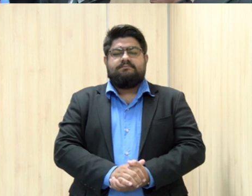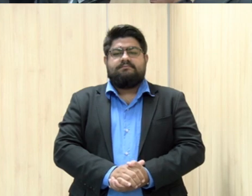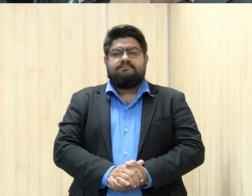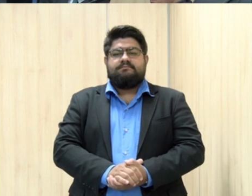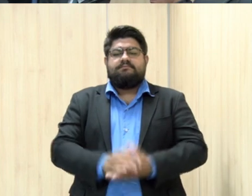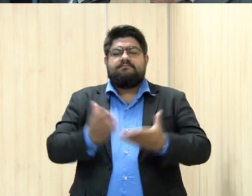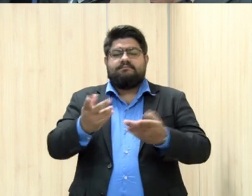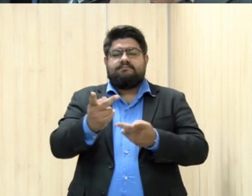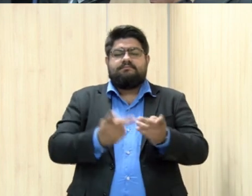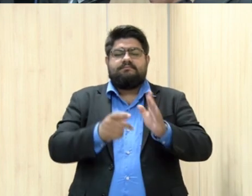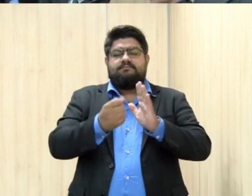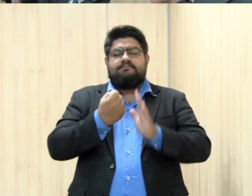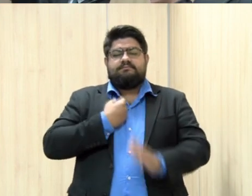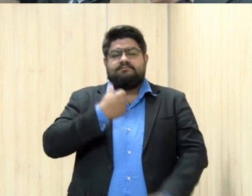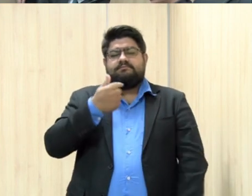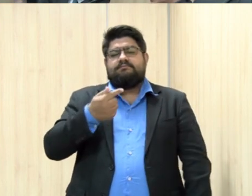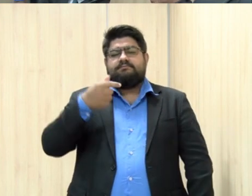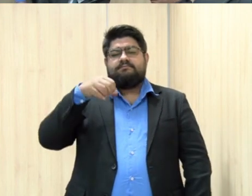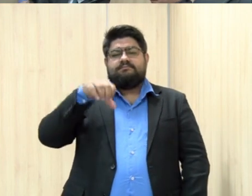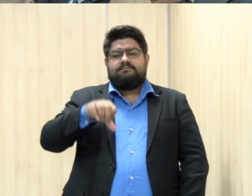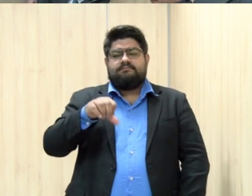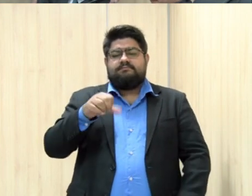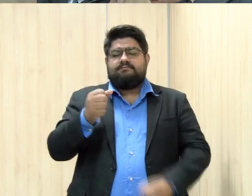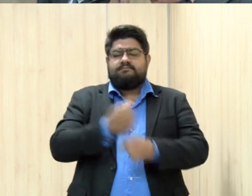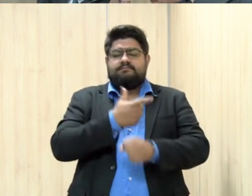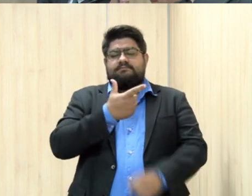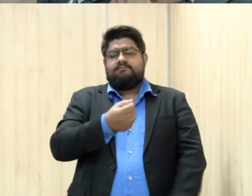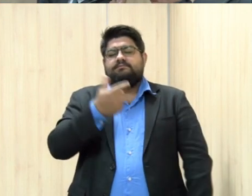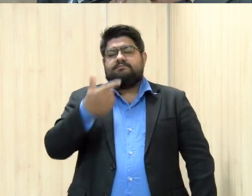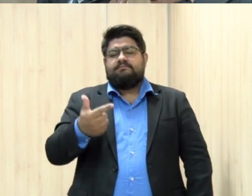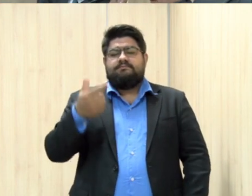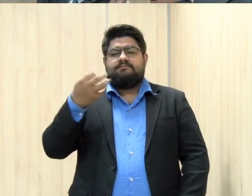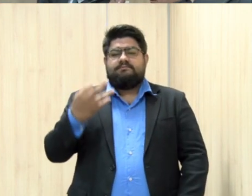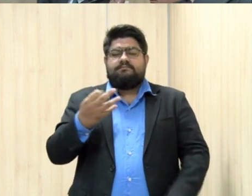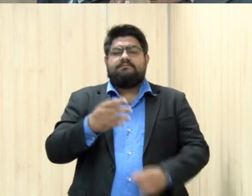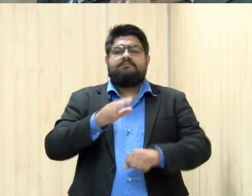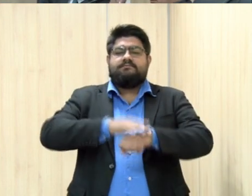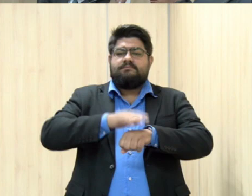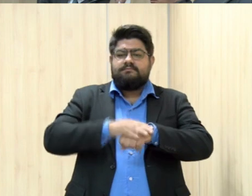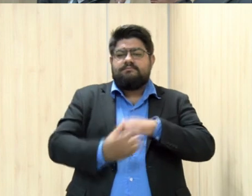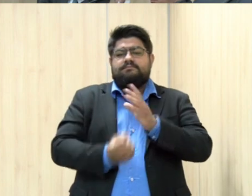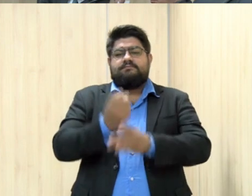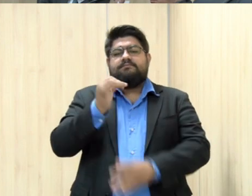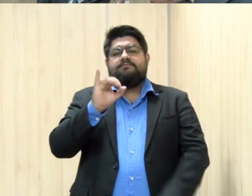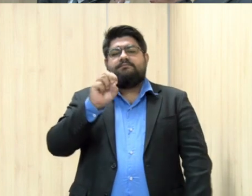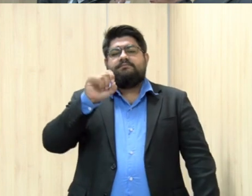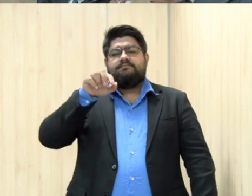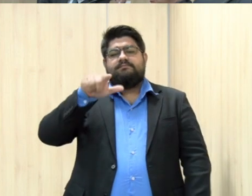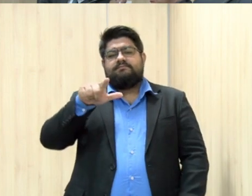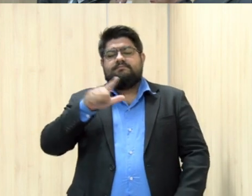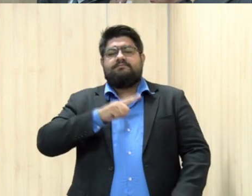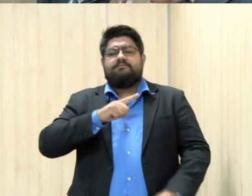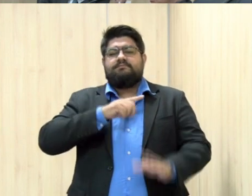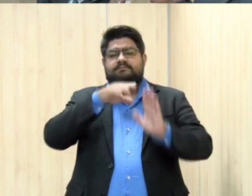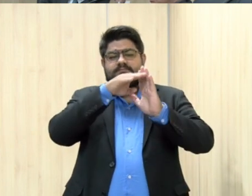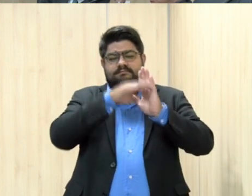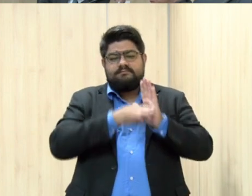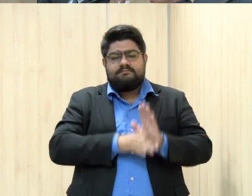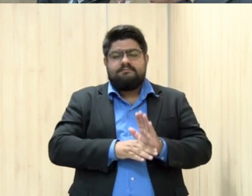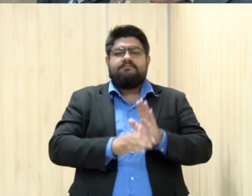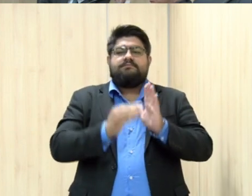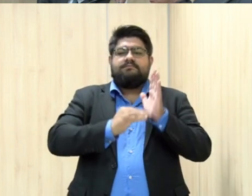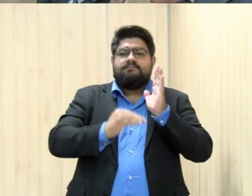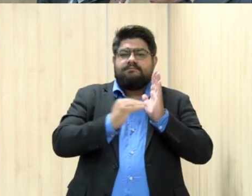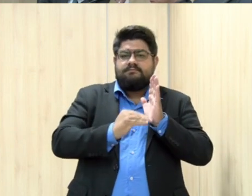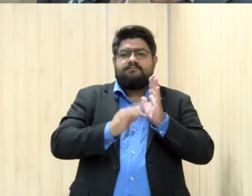o projeto número 79 de 2023 autoria Deputado Ismael Crispim dispõe sobre a instalação de princípios métodos técnicos